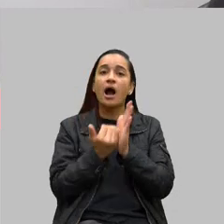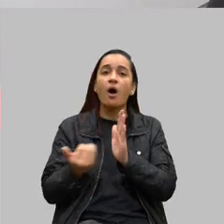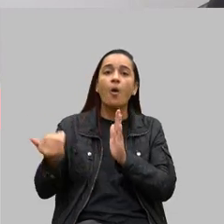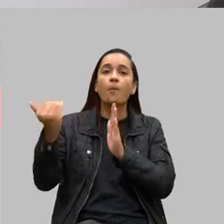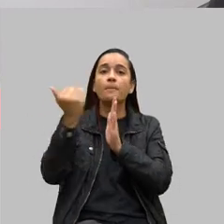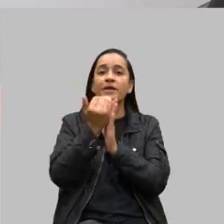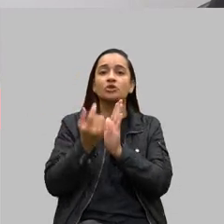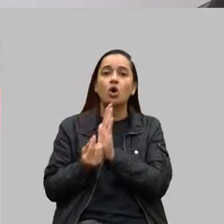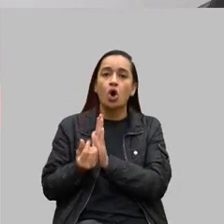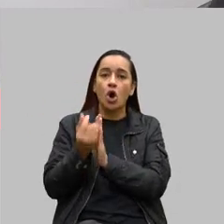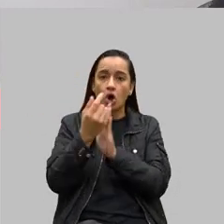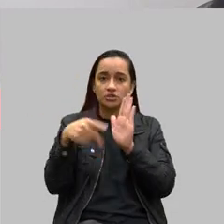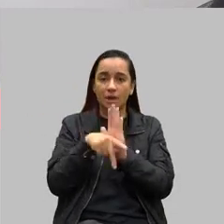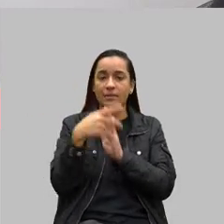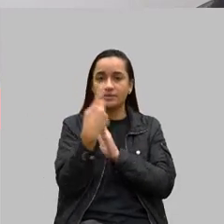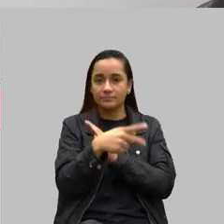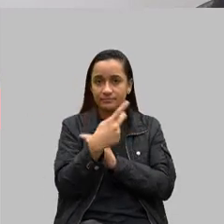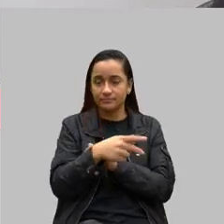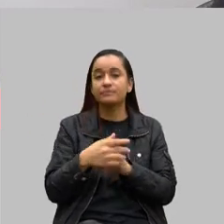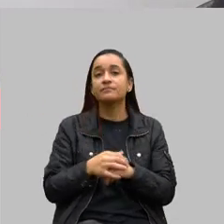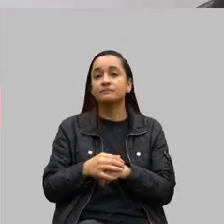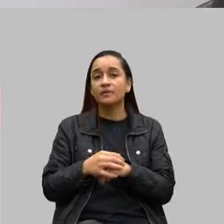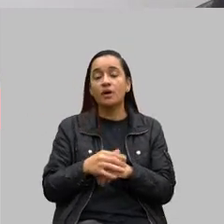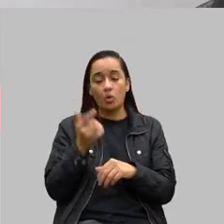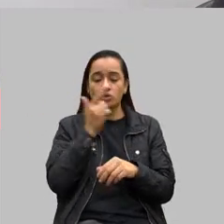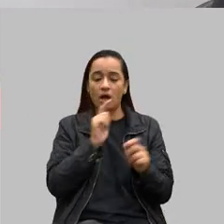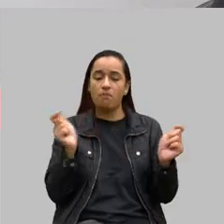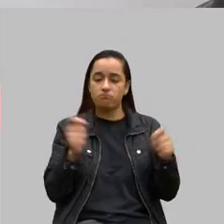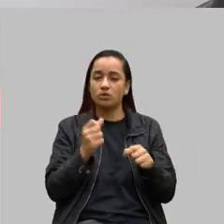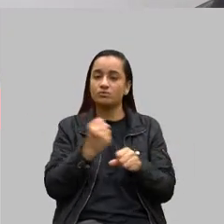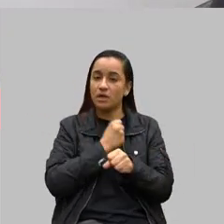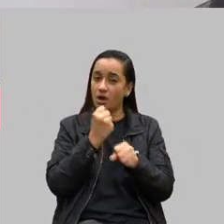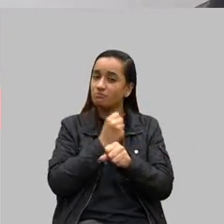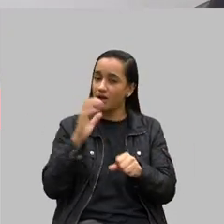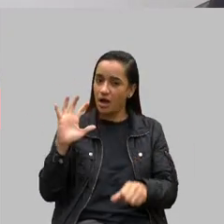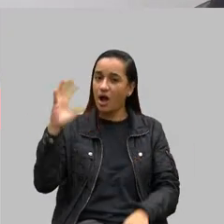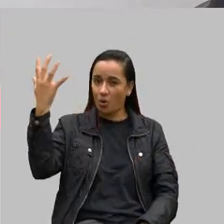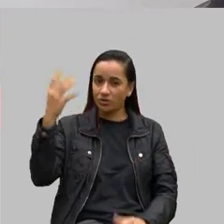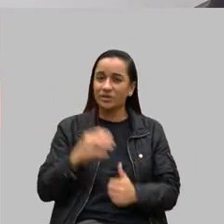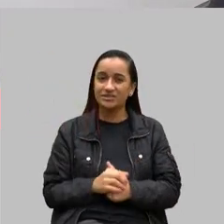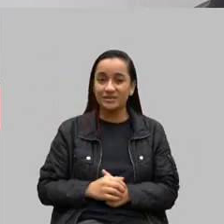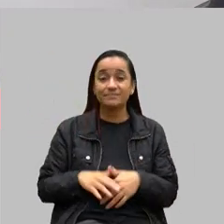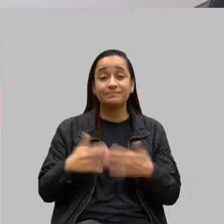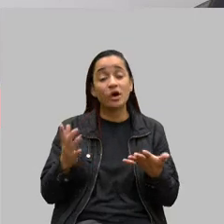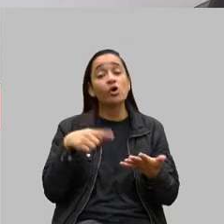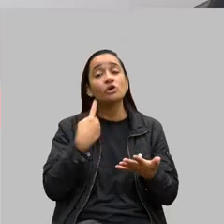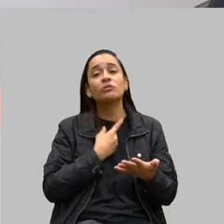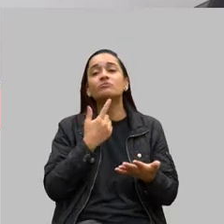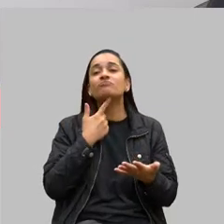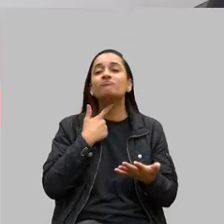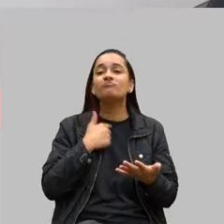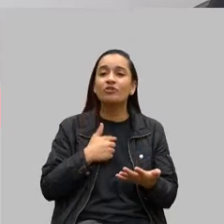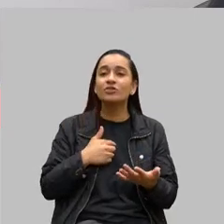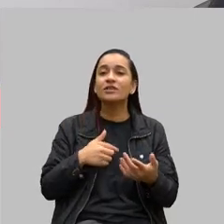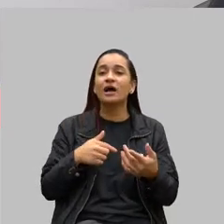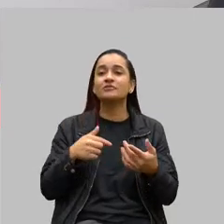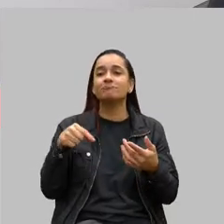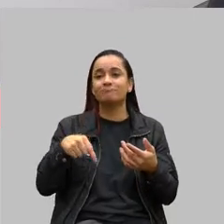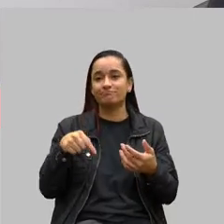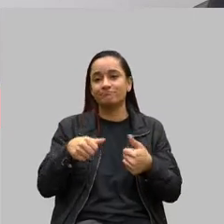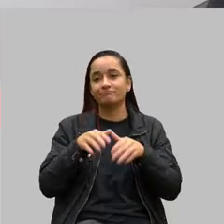pastas possibilitando tanta obra acontecer e fique aqui a nossa vontade e da nossa parte